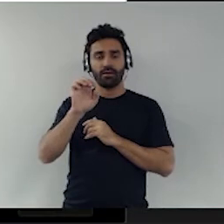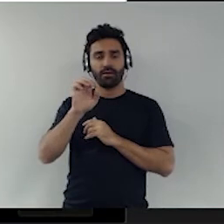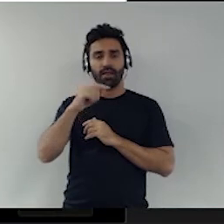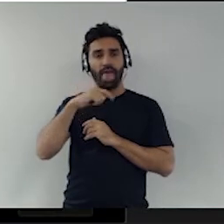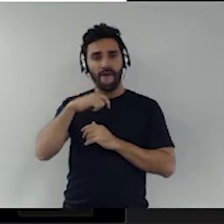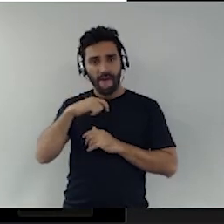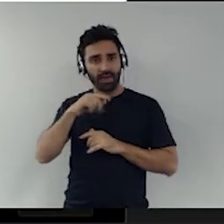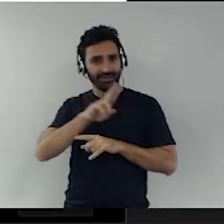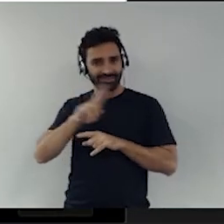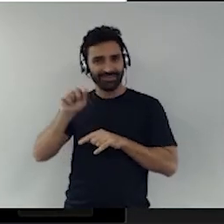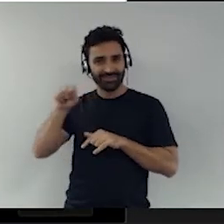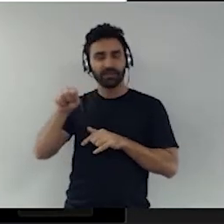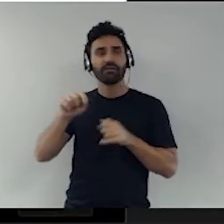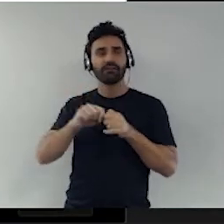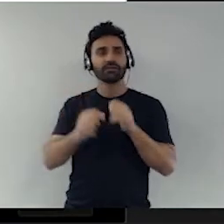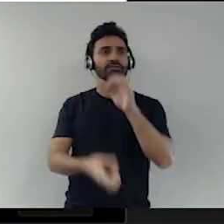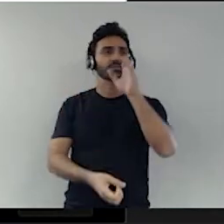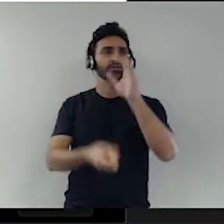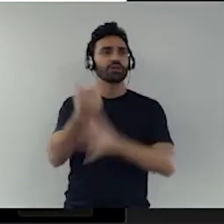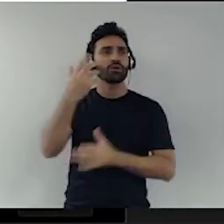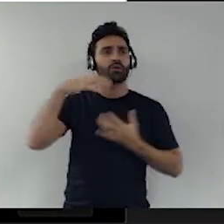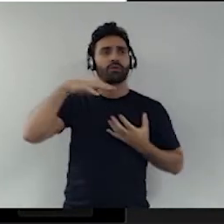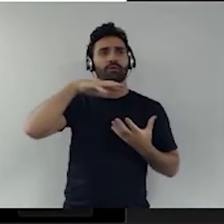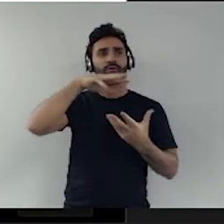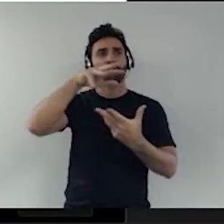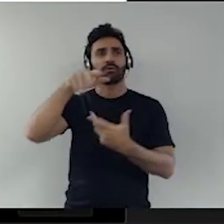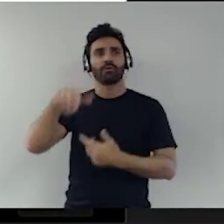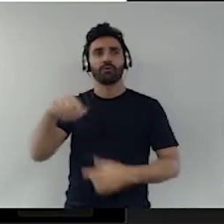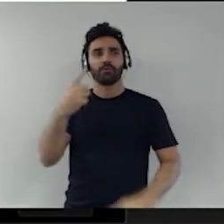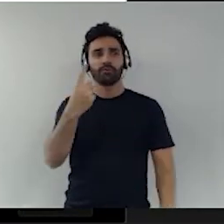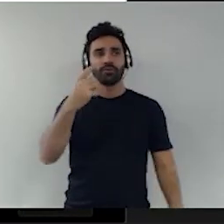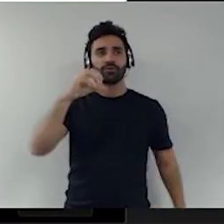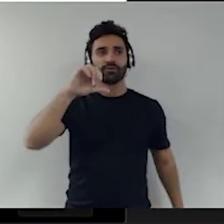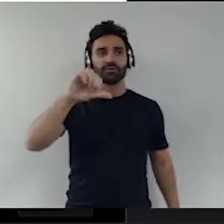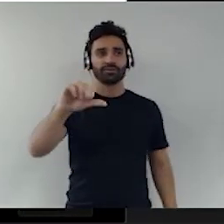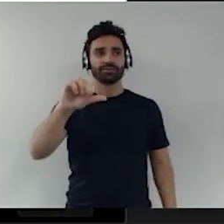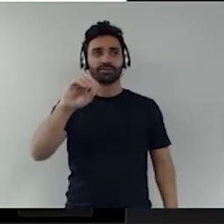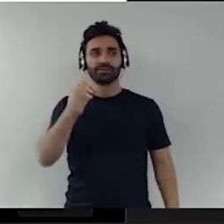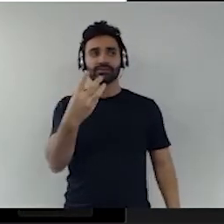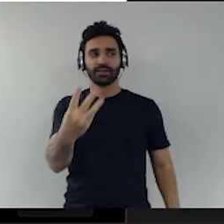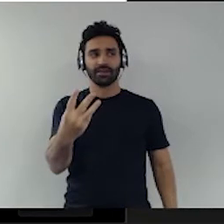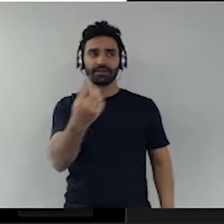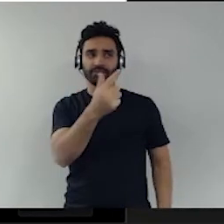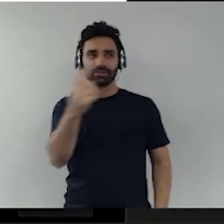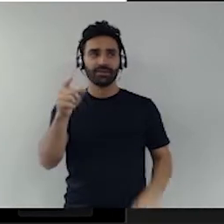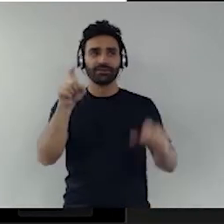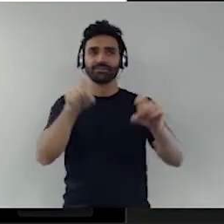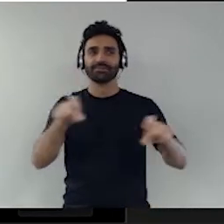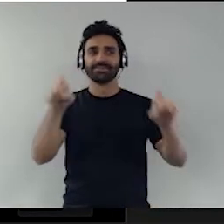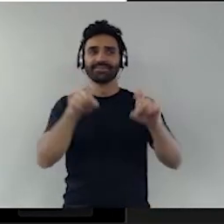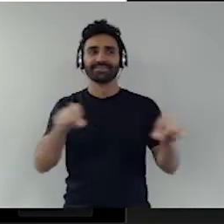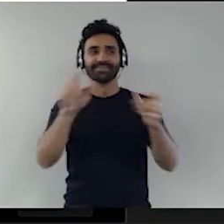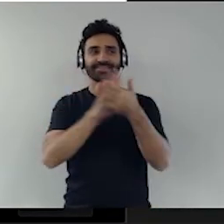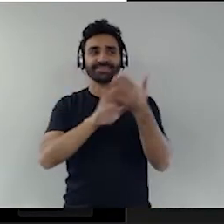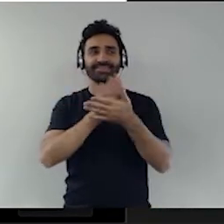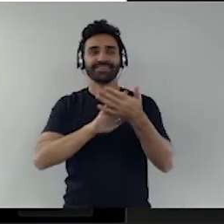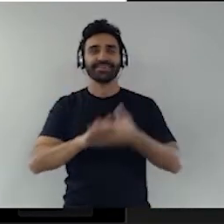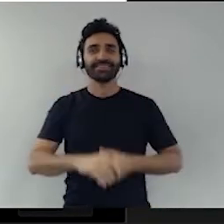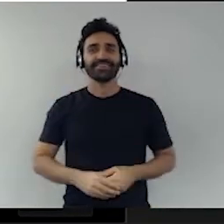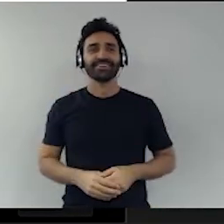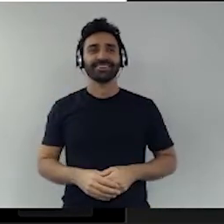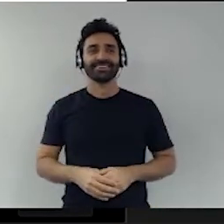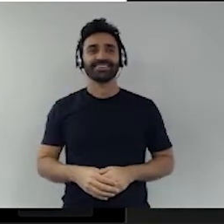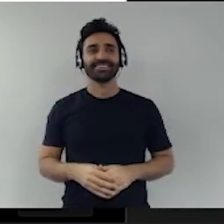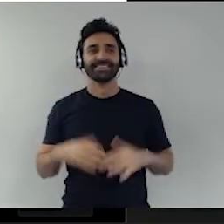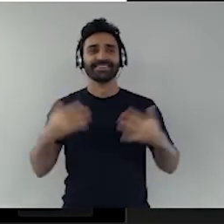todo o universo em 1903, sem nenhum computador. Então, como é